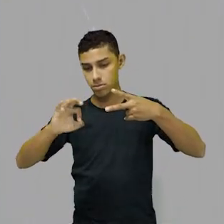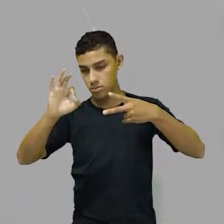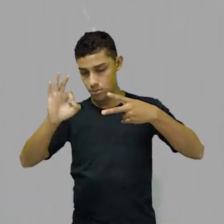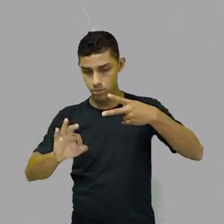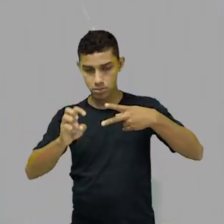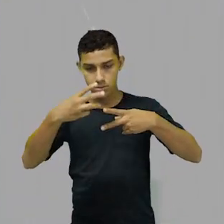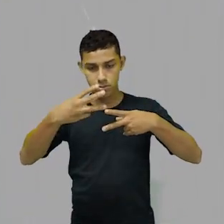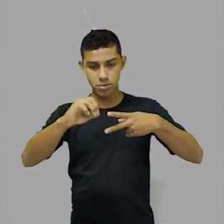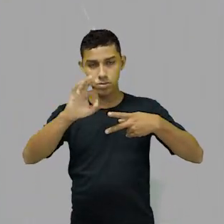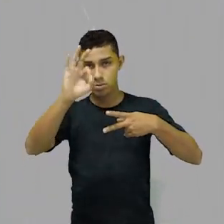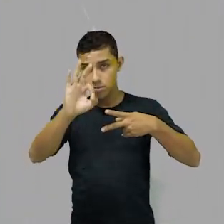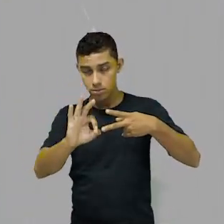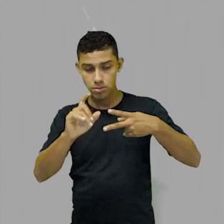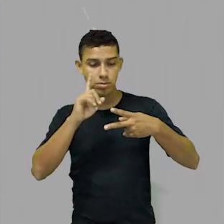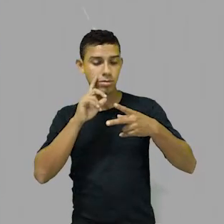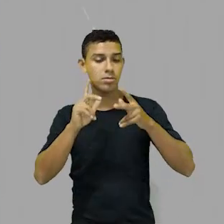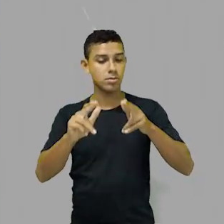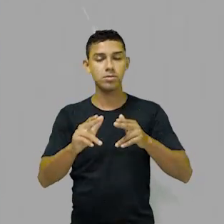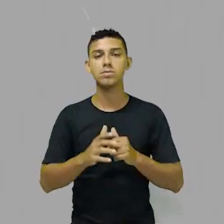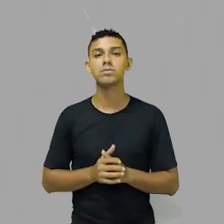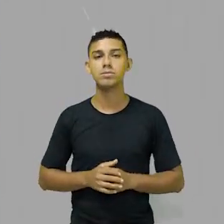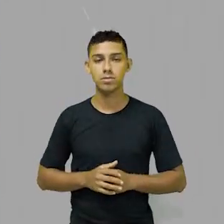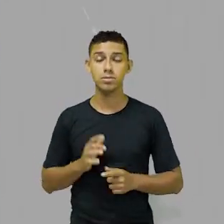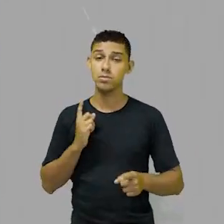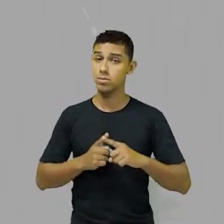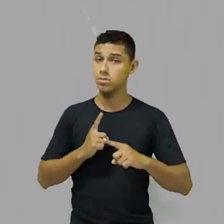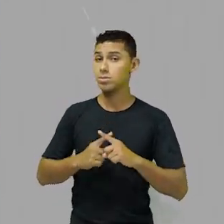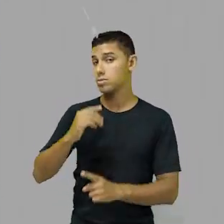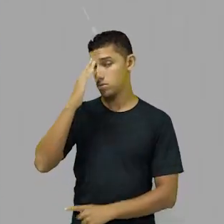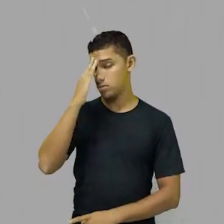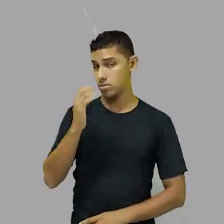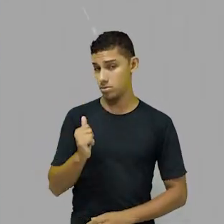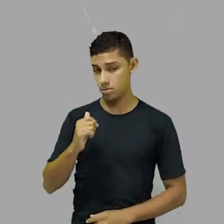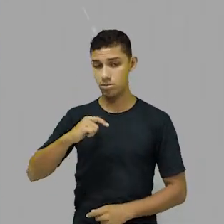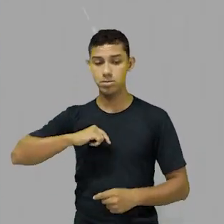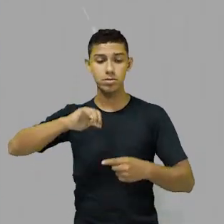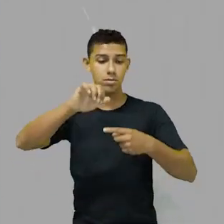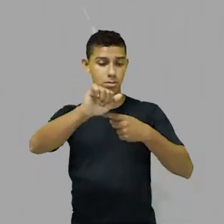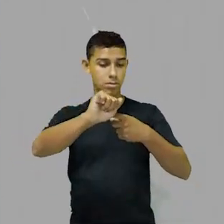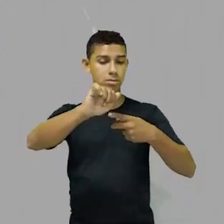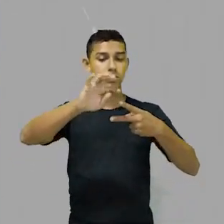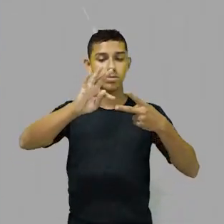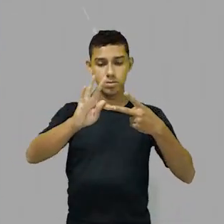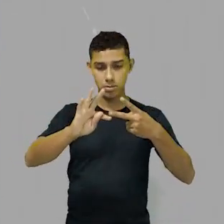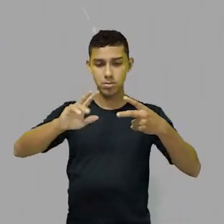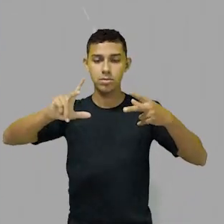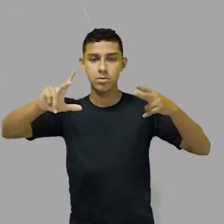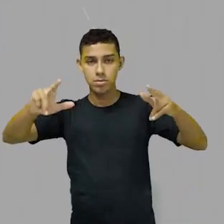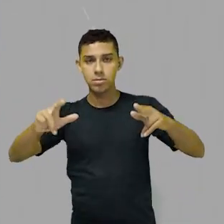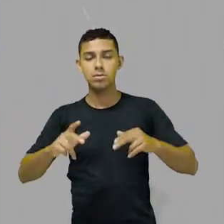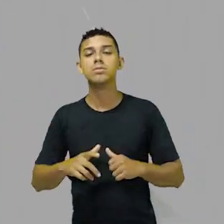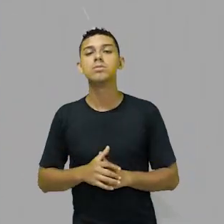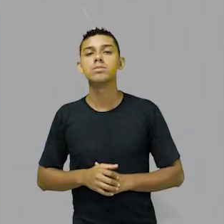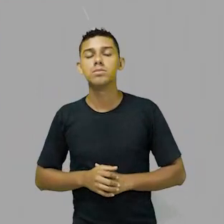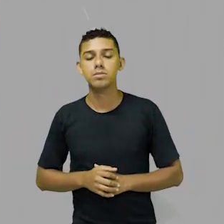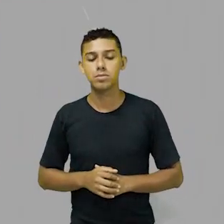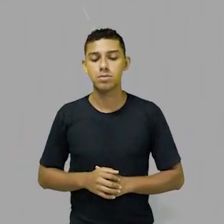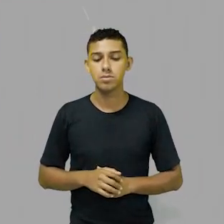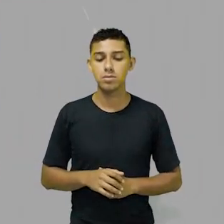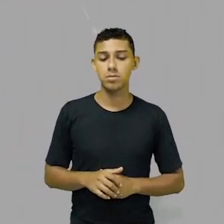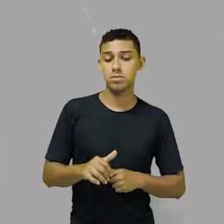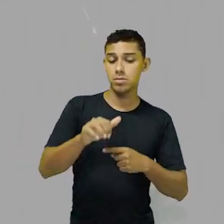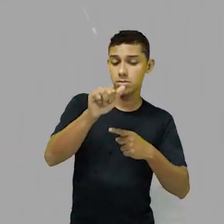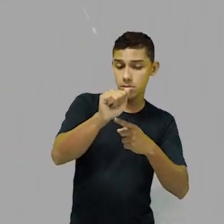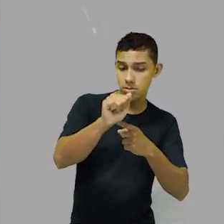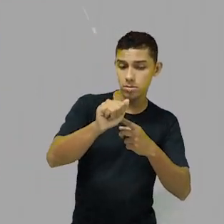corresponder 30% de 6.000. Porque eu sei que a quantidade de adenina é igual à quantidade de timina. Então, tanto